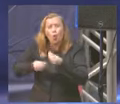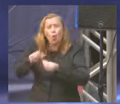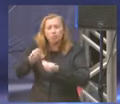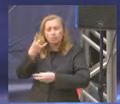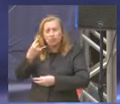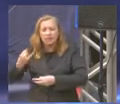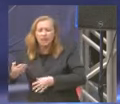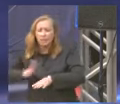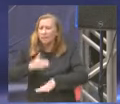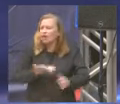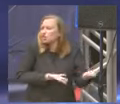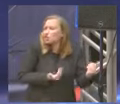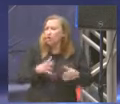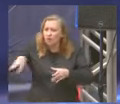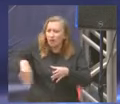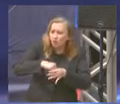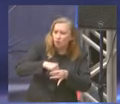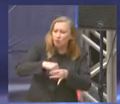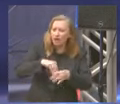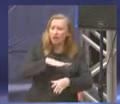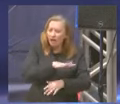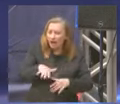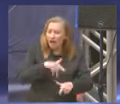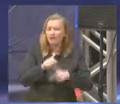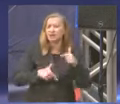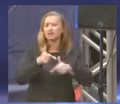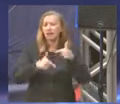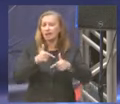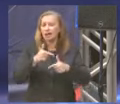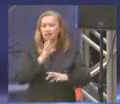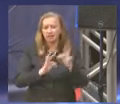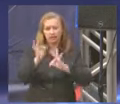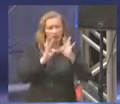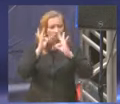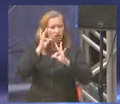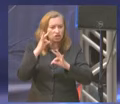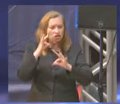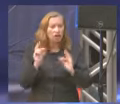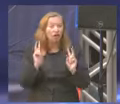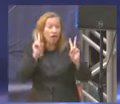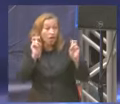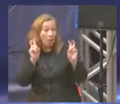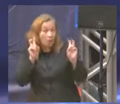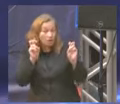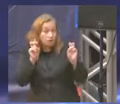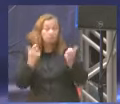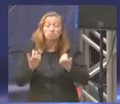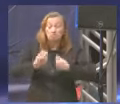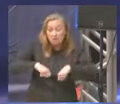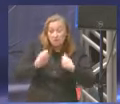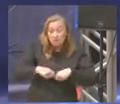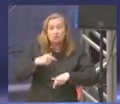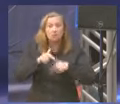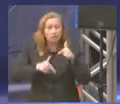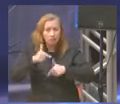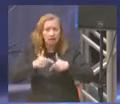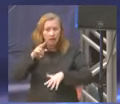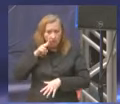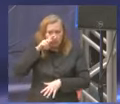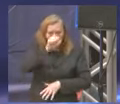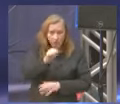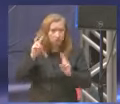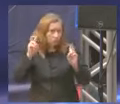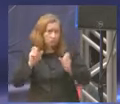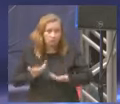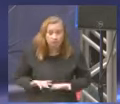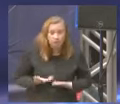atraio mais jovens para dentro desse nosso mundo de tecnologia. Essa é a questão que a gente precisa trabalhar fortemente,